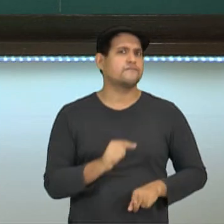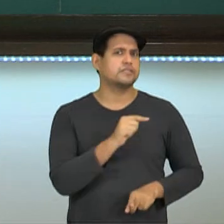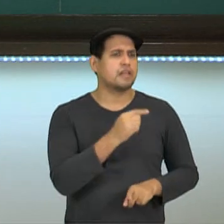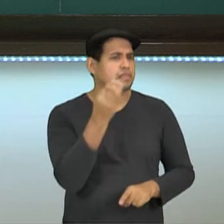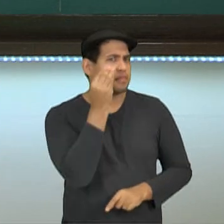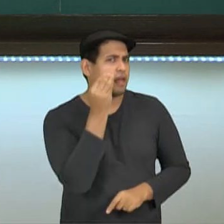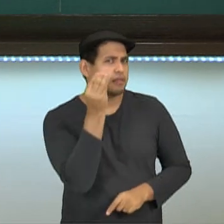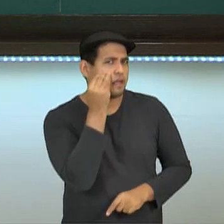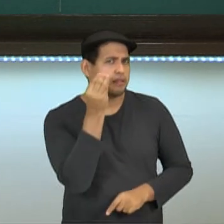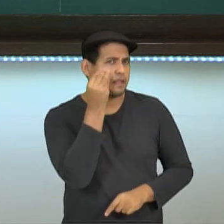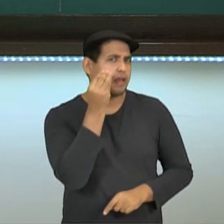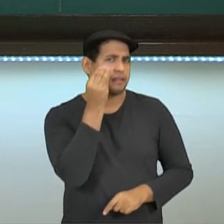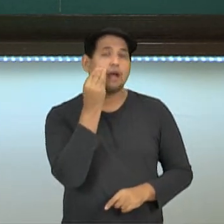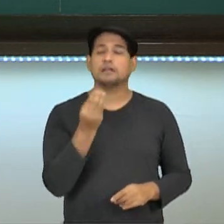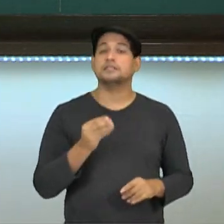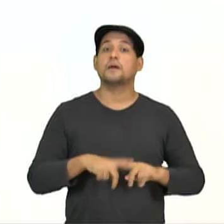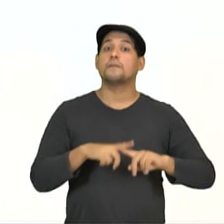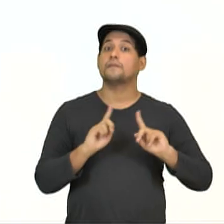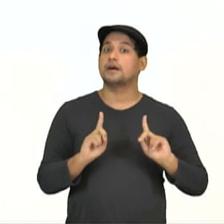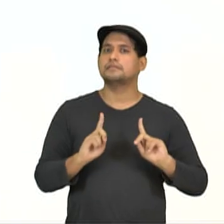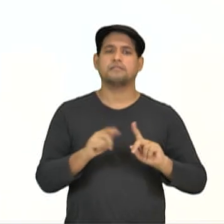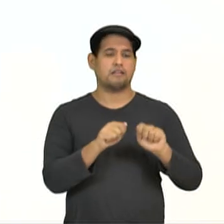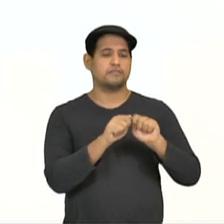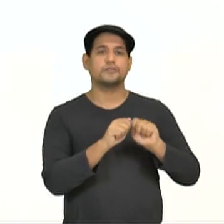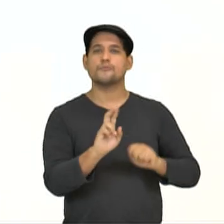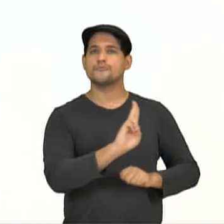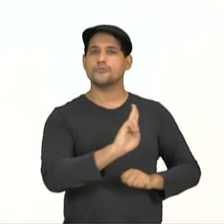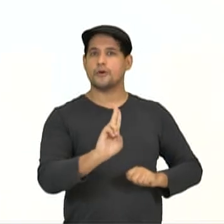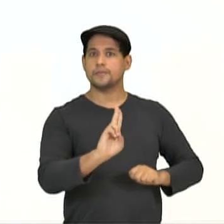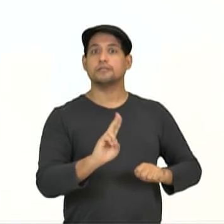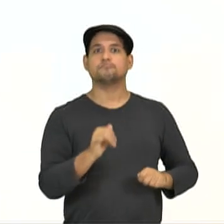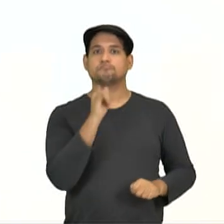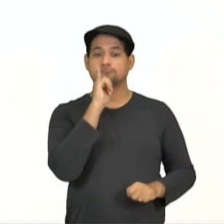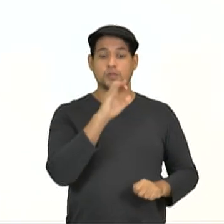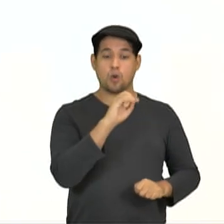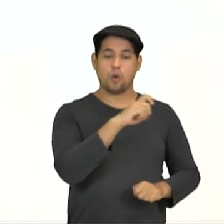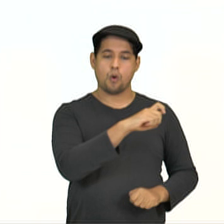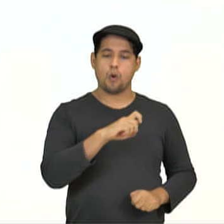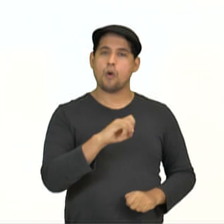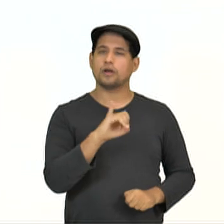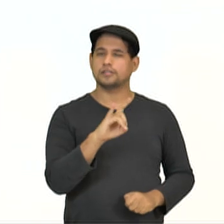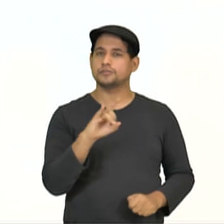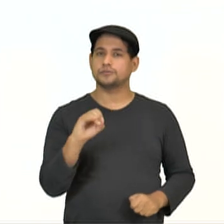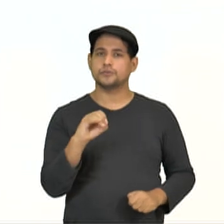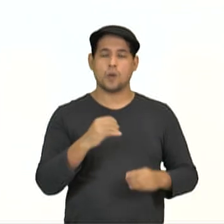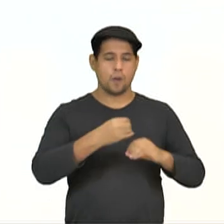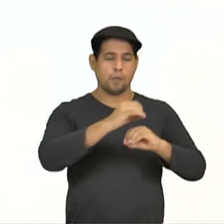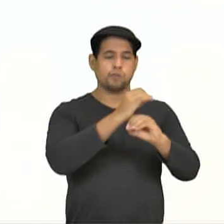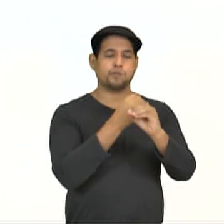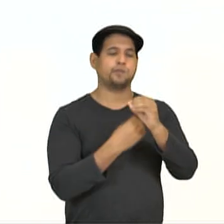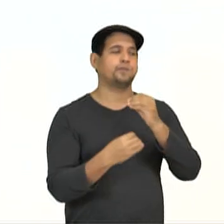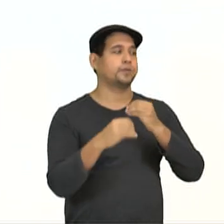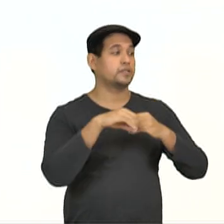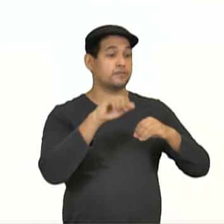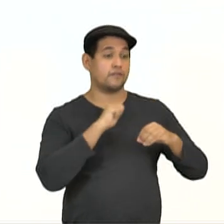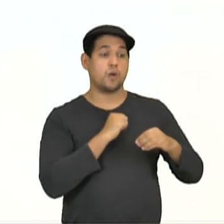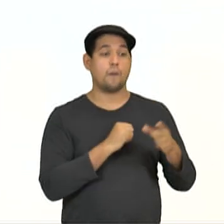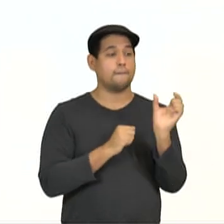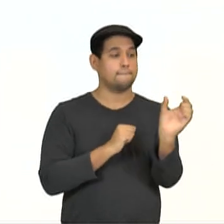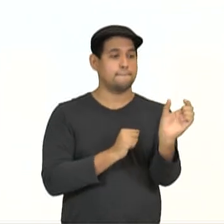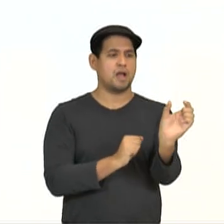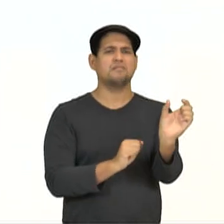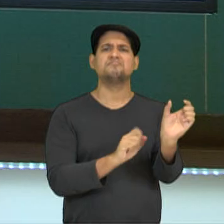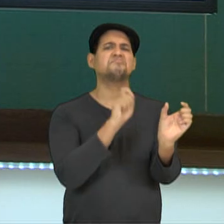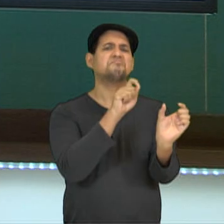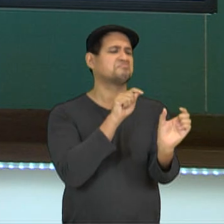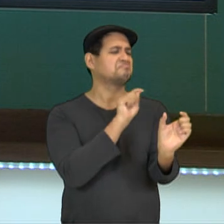você tentar, né? Então, para fazer o nome de um óxido molecular, você vai colocar um prefixo. E o